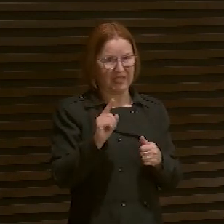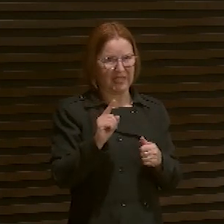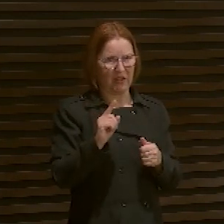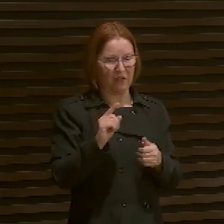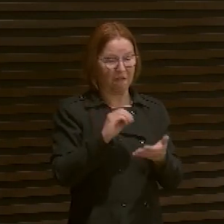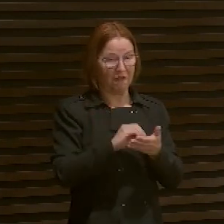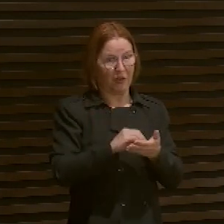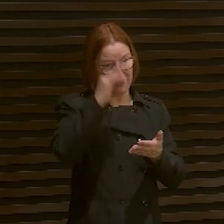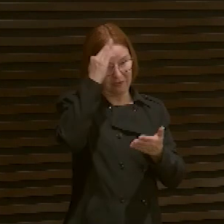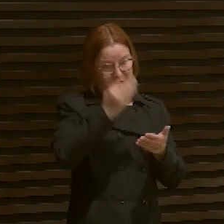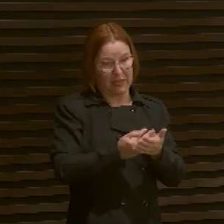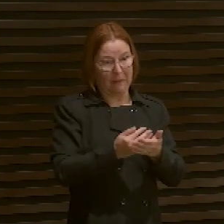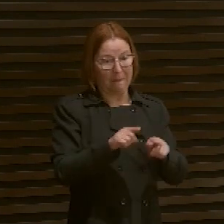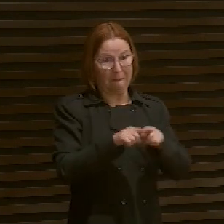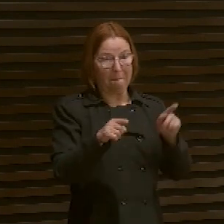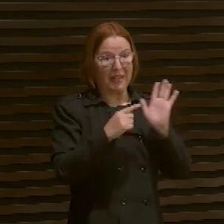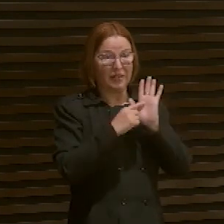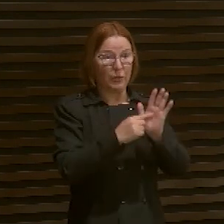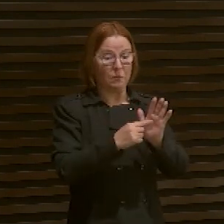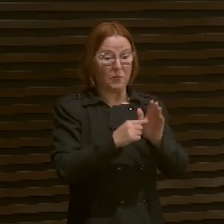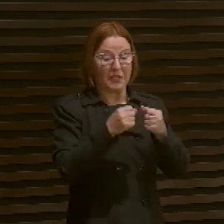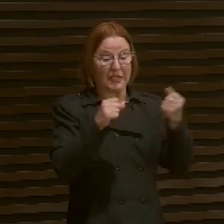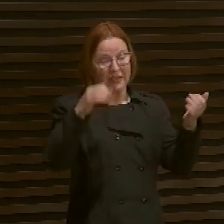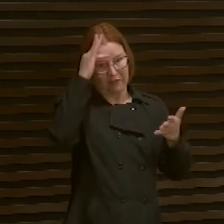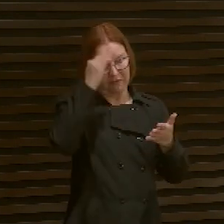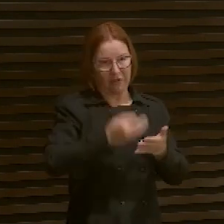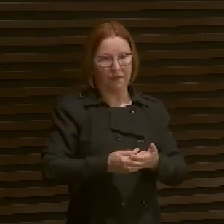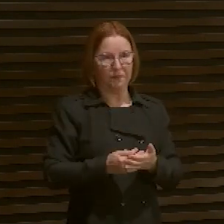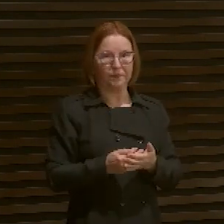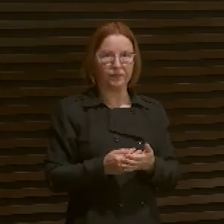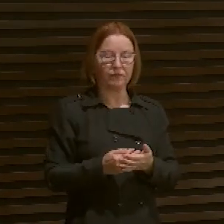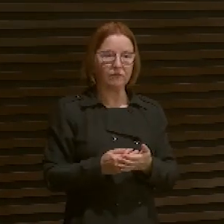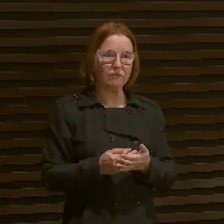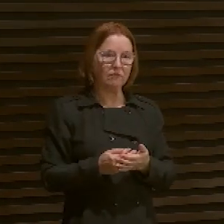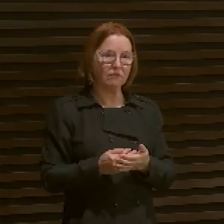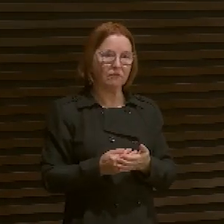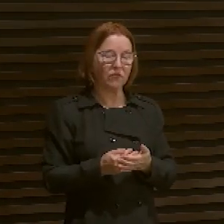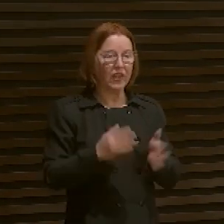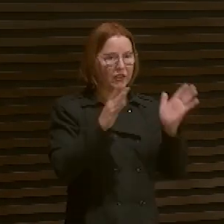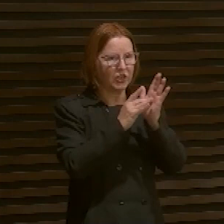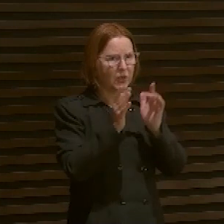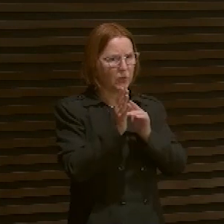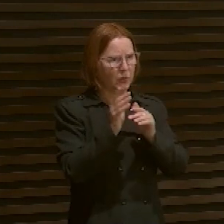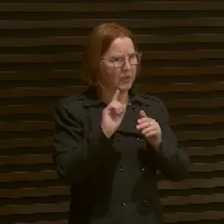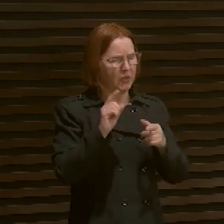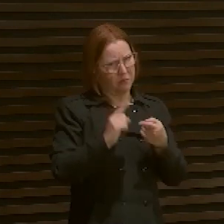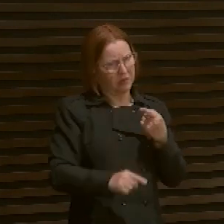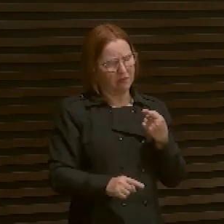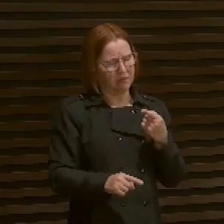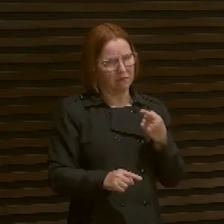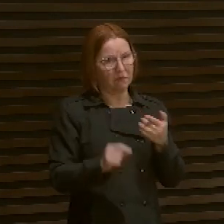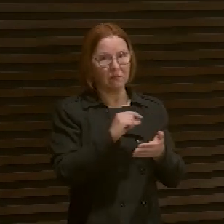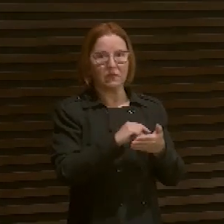ato de fé. Tanto é que Jesus, tanto foi um ato de fé, irmãos, que Jesus não o repreende. Verso